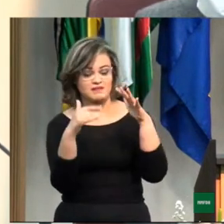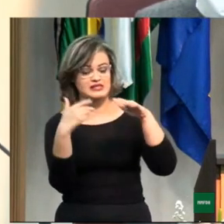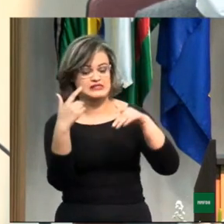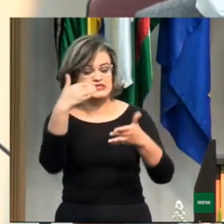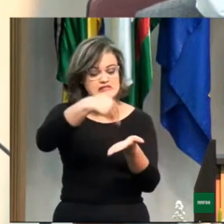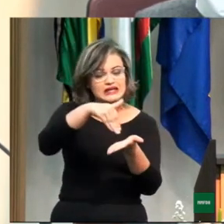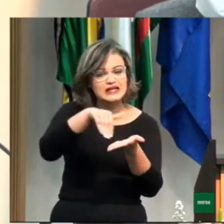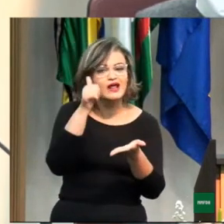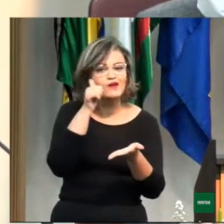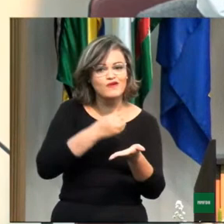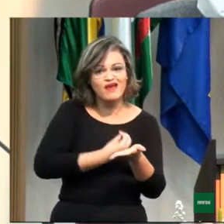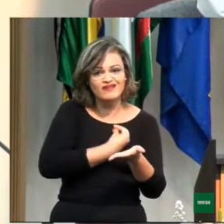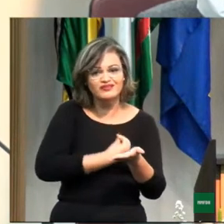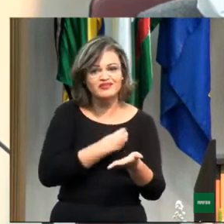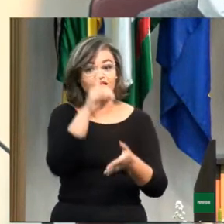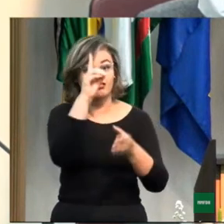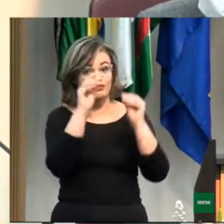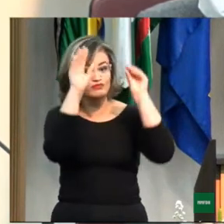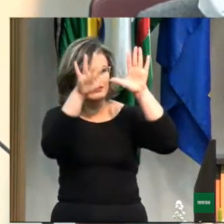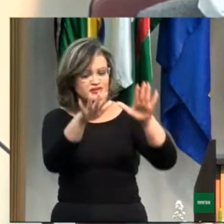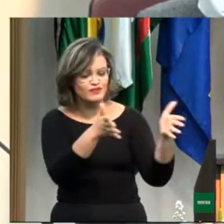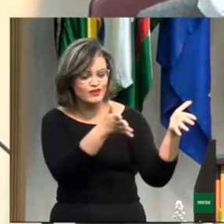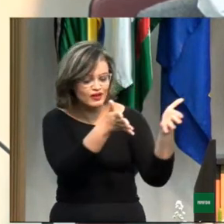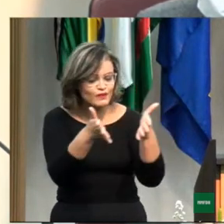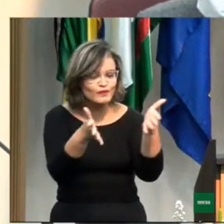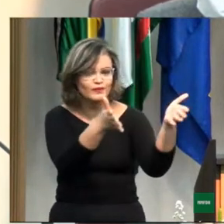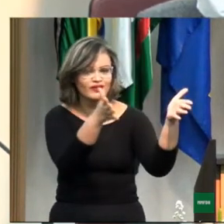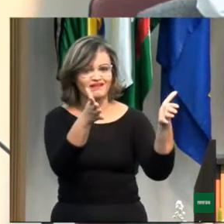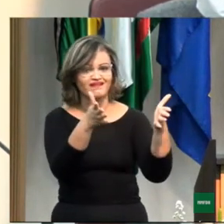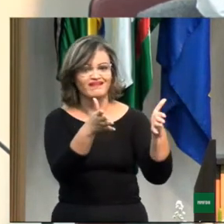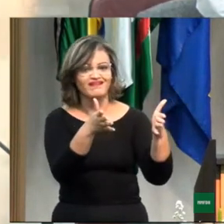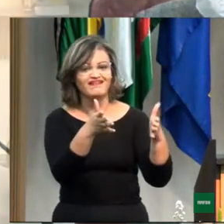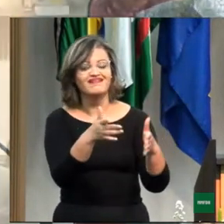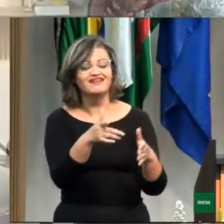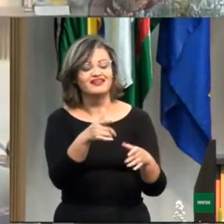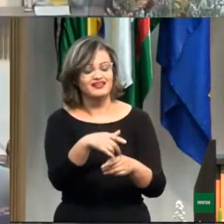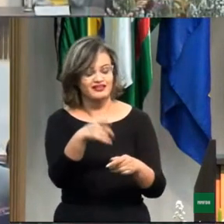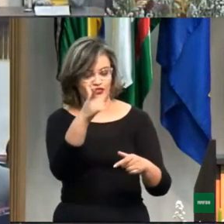Deus abençoe e ilumine muito o seu trabalho e conte conosco sempre que precisar.